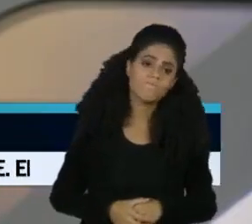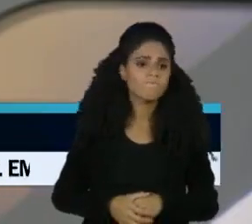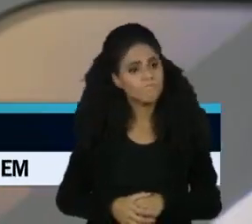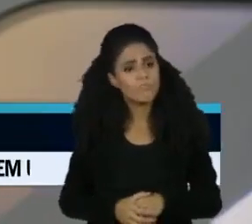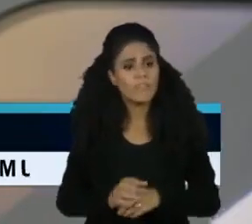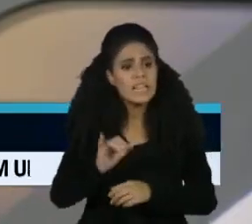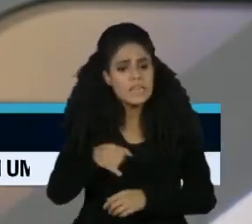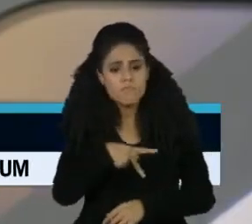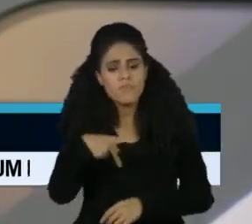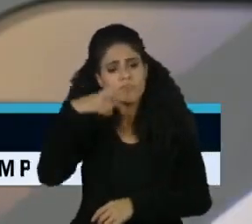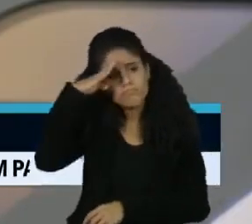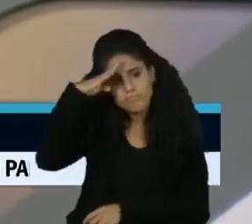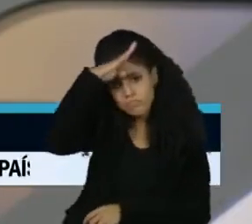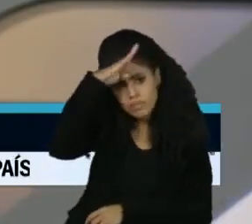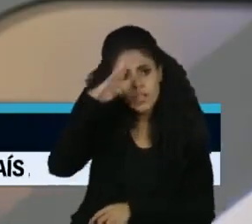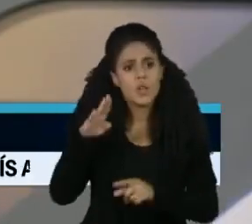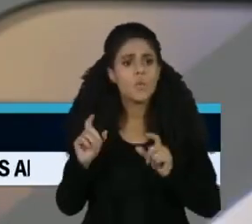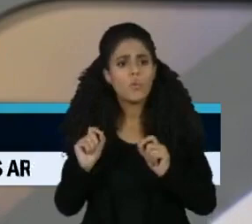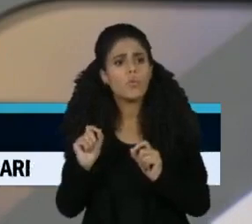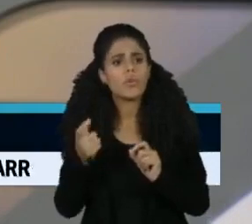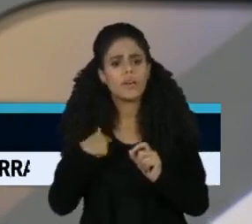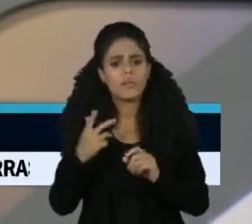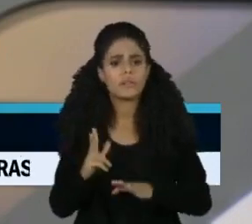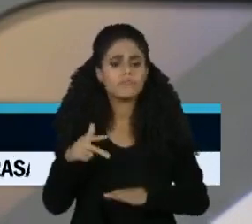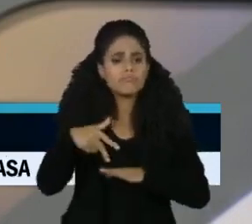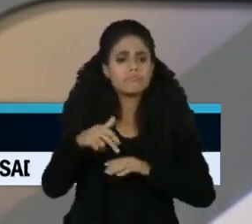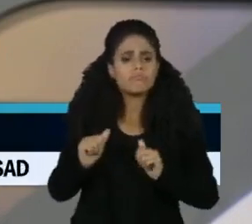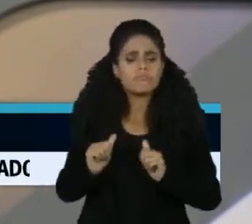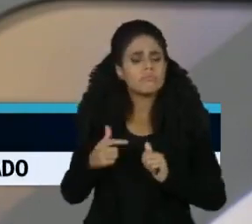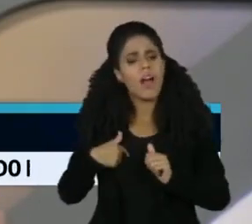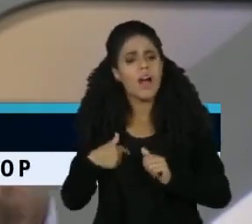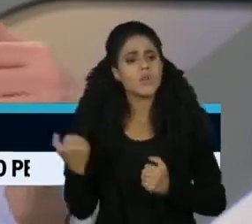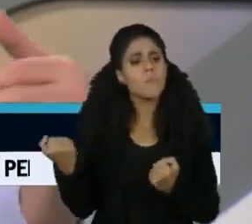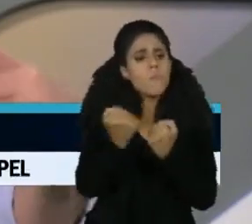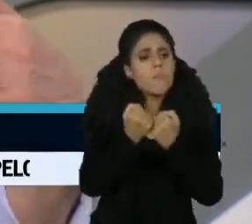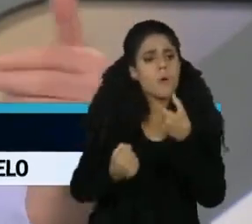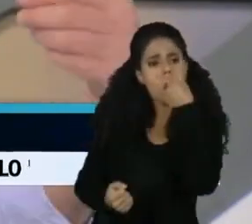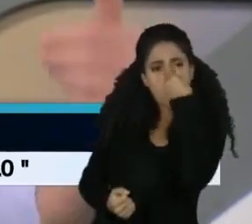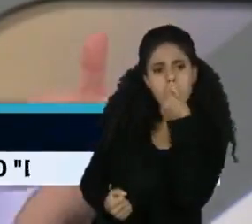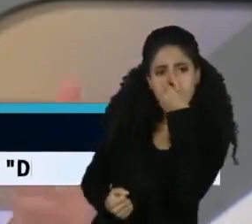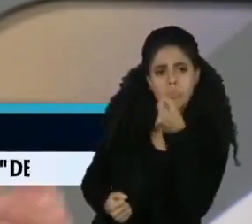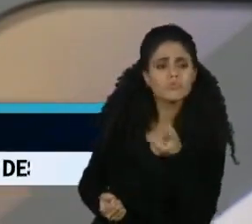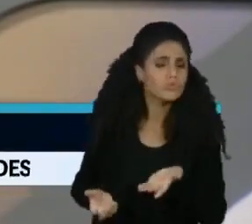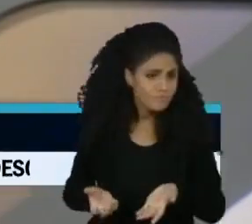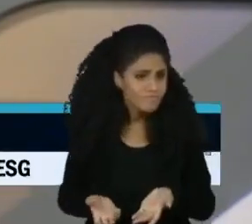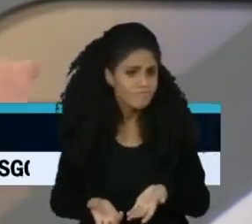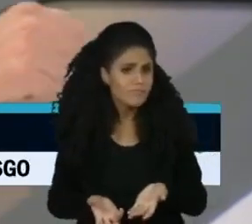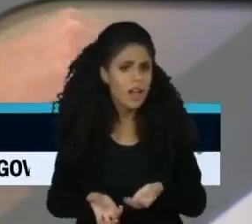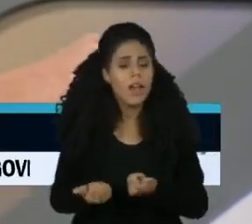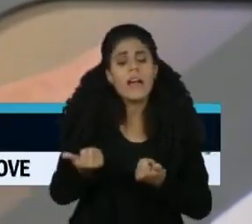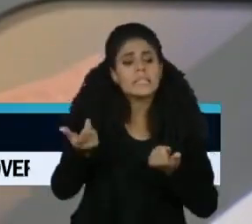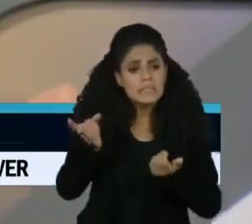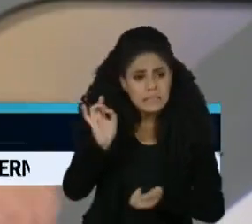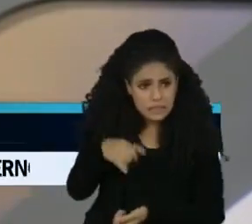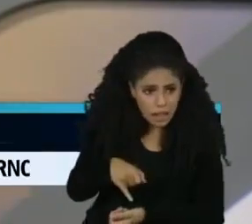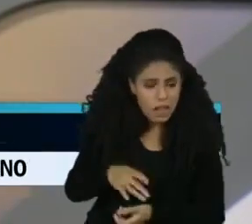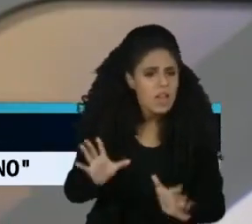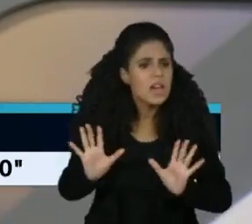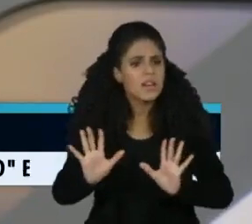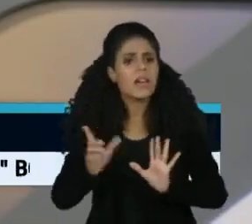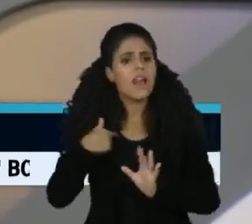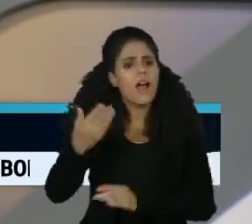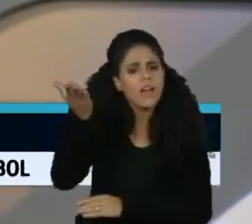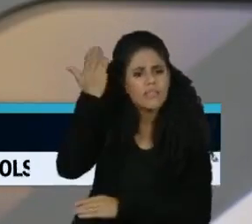o Bolsonaro, desde o início, teve uma posição pró-Putin. Quer dizer, ele está tentando legitimar uma posição que ele adotou